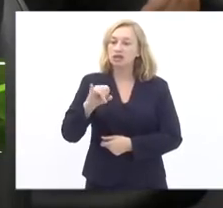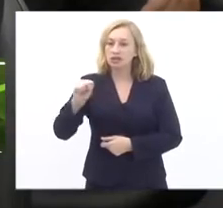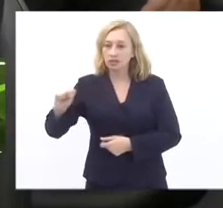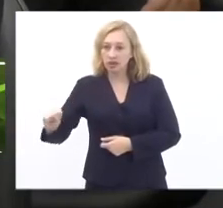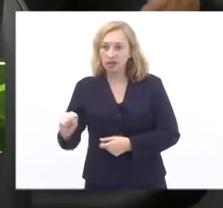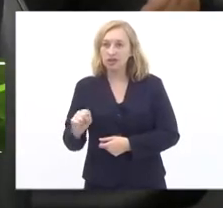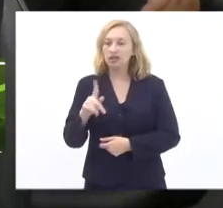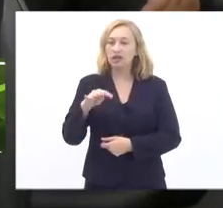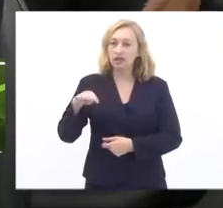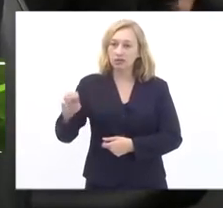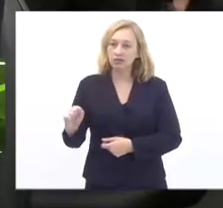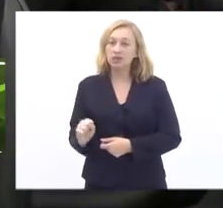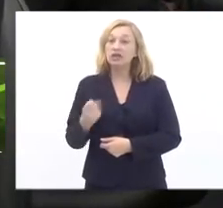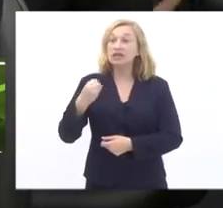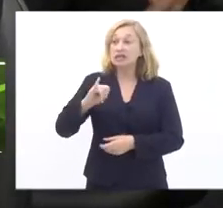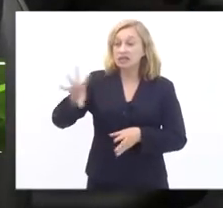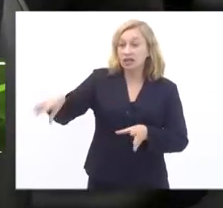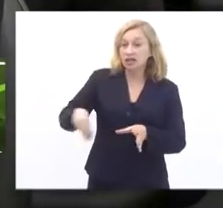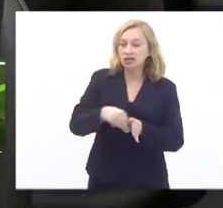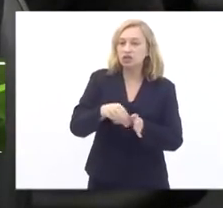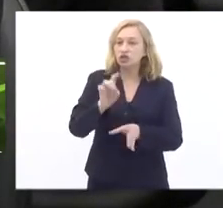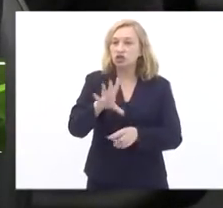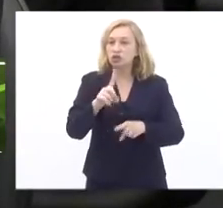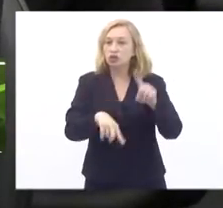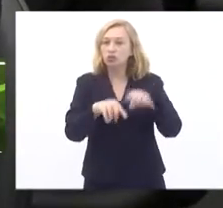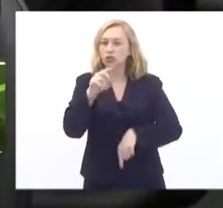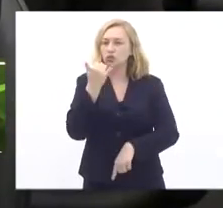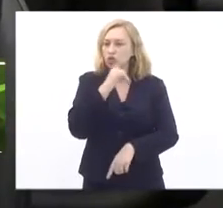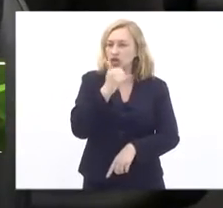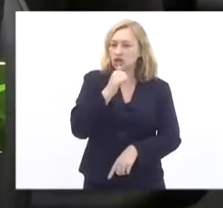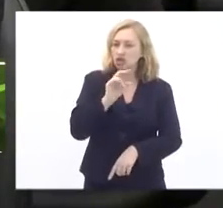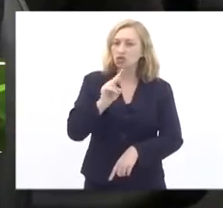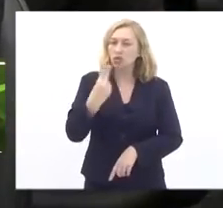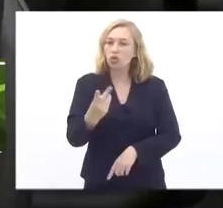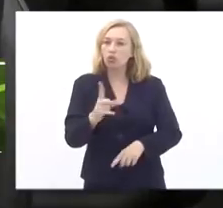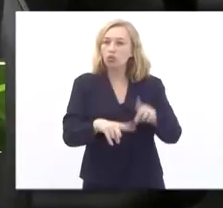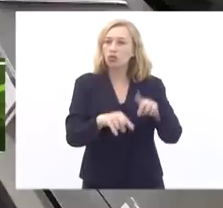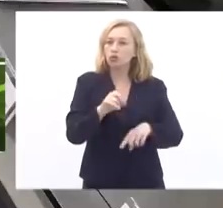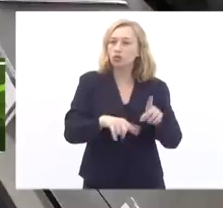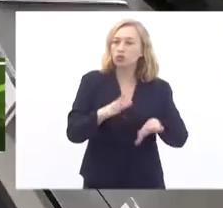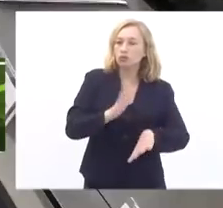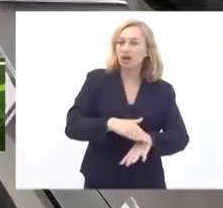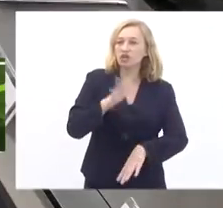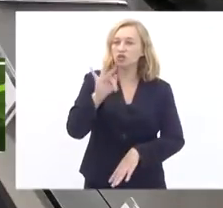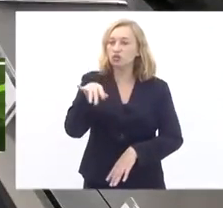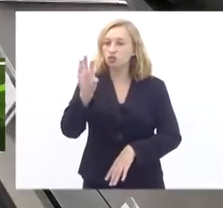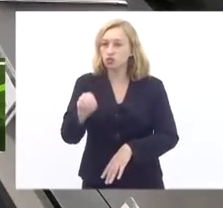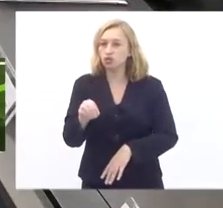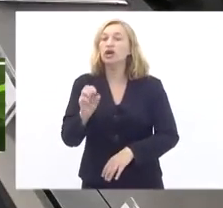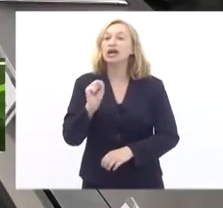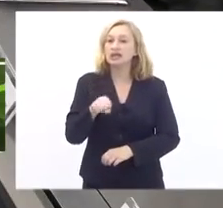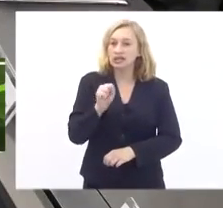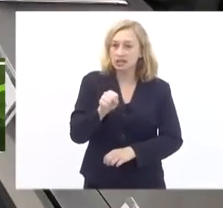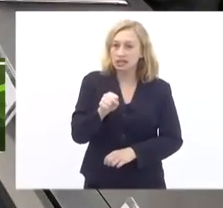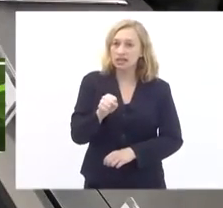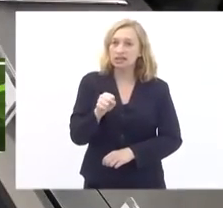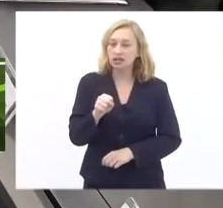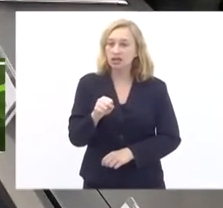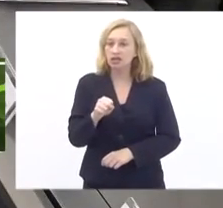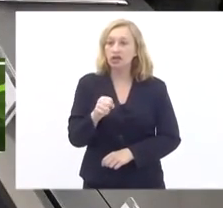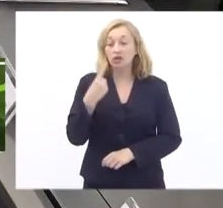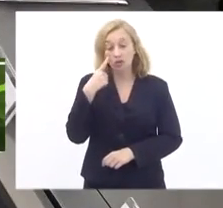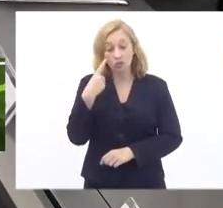E se está incidindo só sobre o produto energia ou sobre o produto mais o fundo? Sim, eu levanto, nós